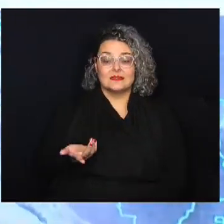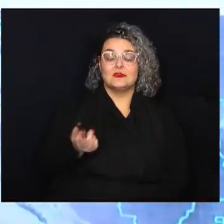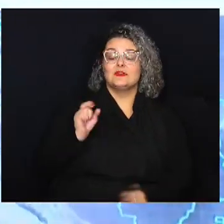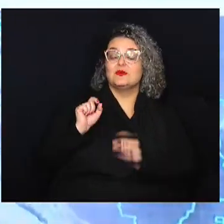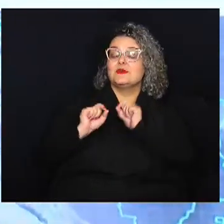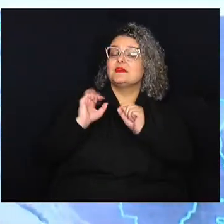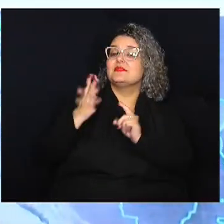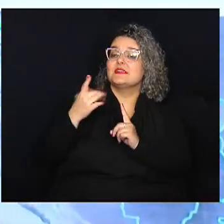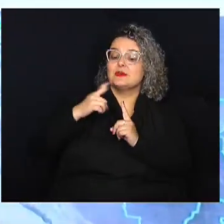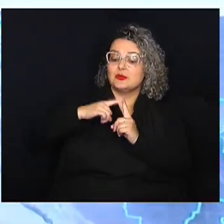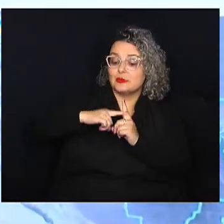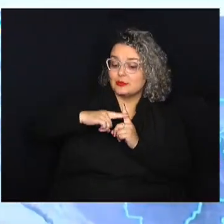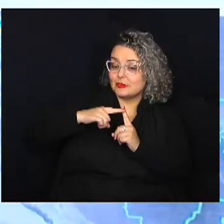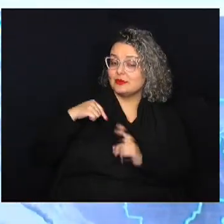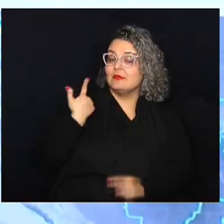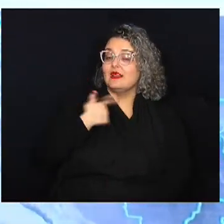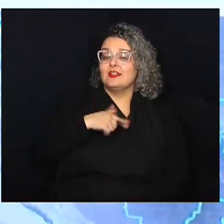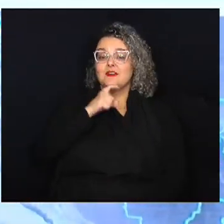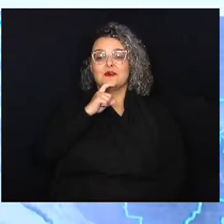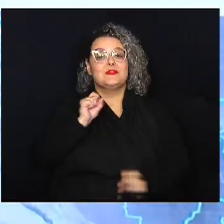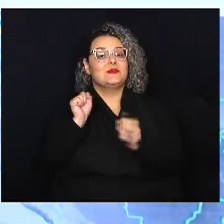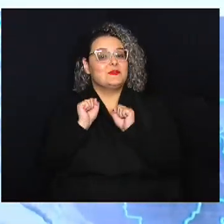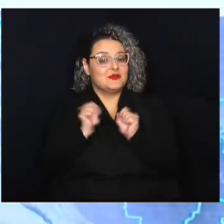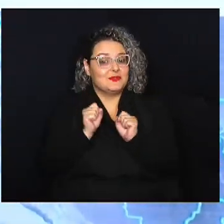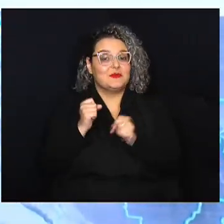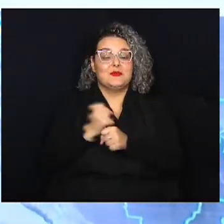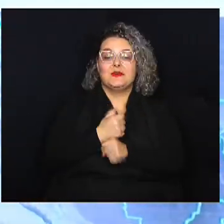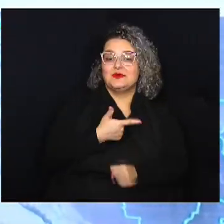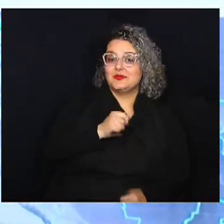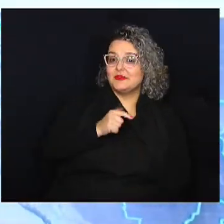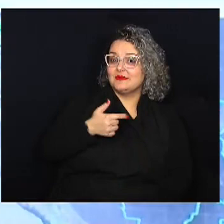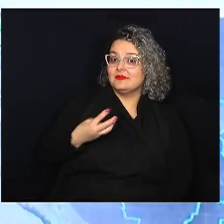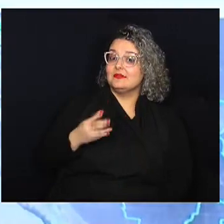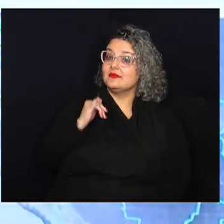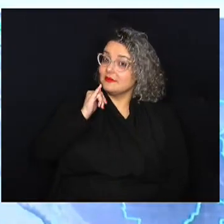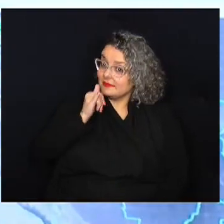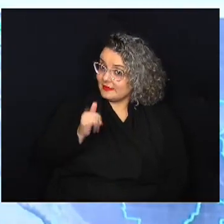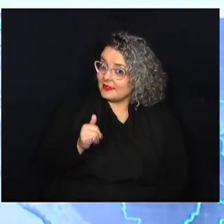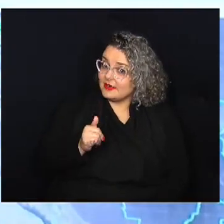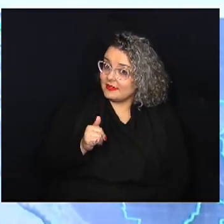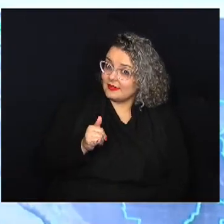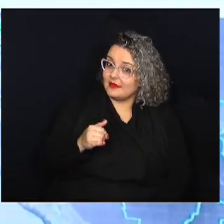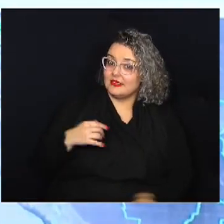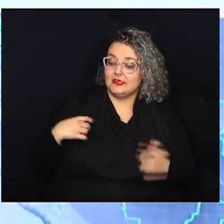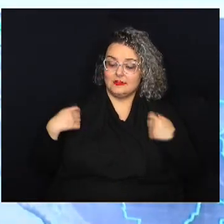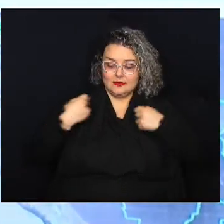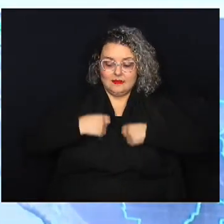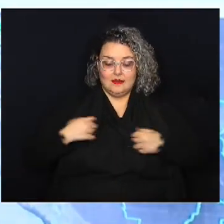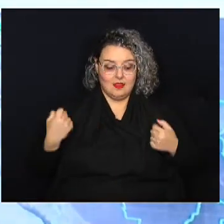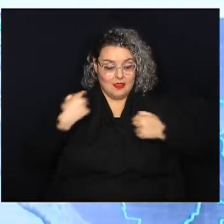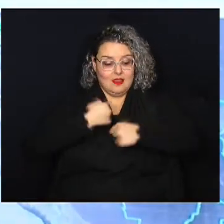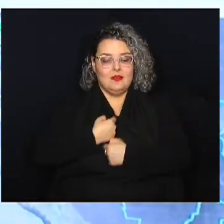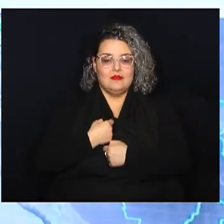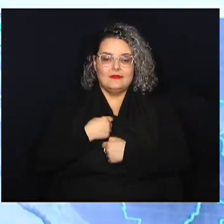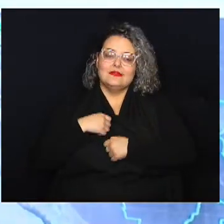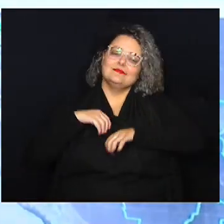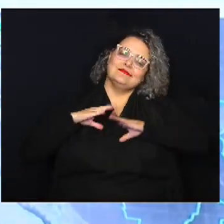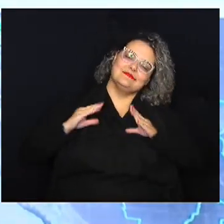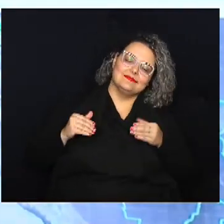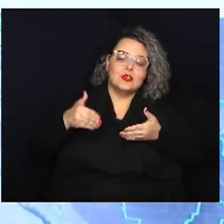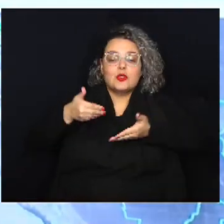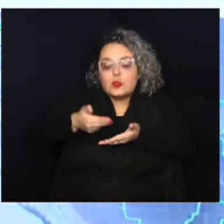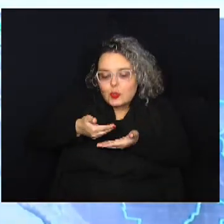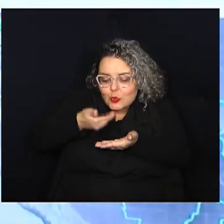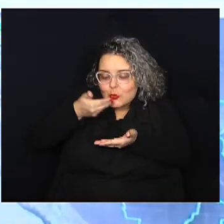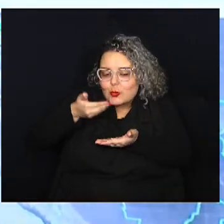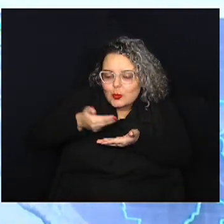previsão para o nosso inverno de 2023, e eu vou te contar, viu? Muita roupa, aconchego, sopa, caldinho